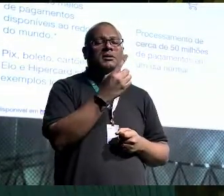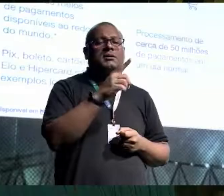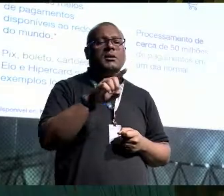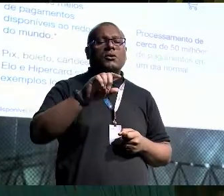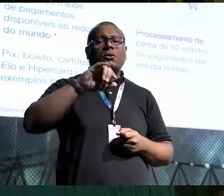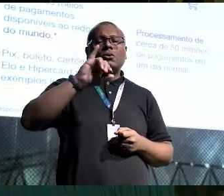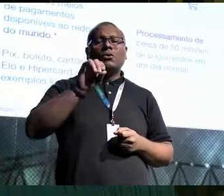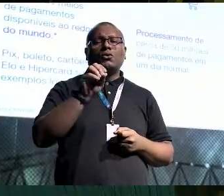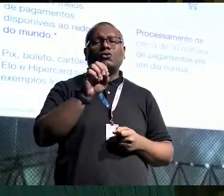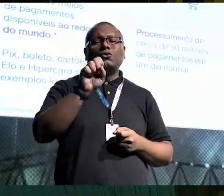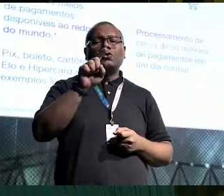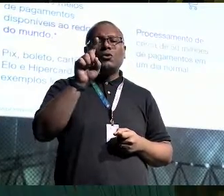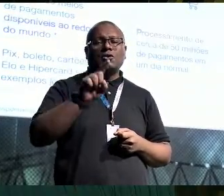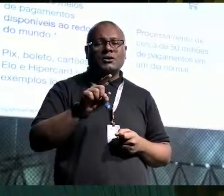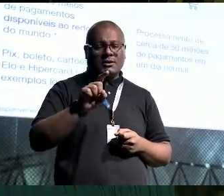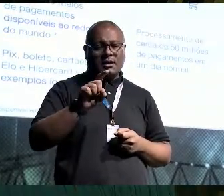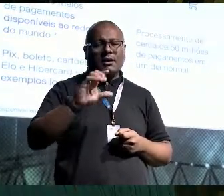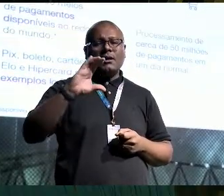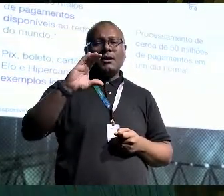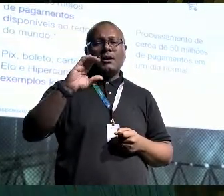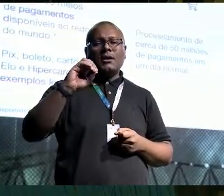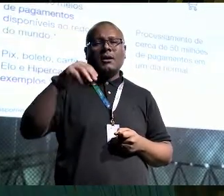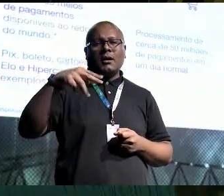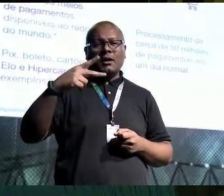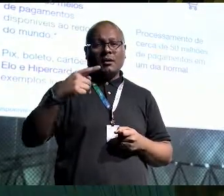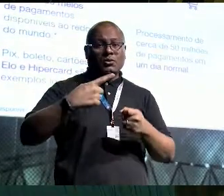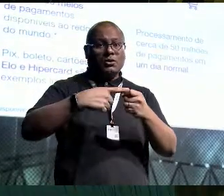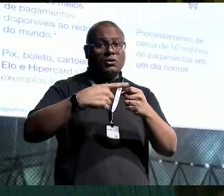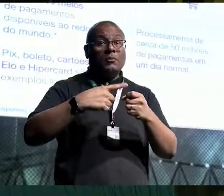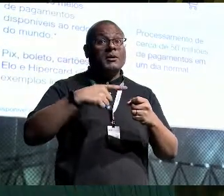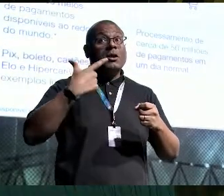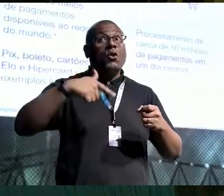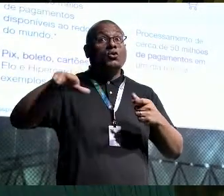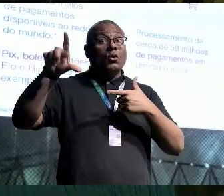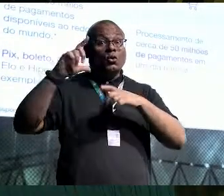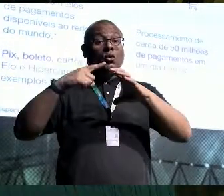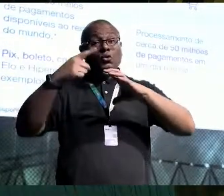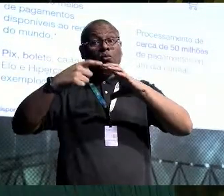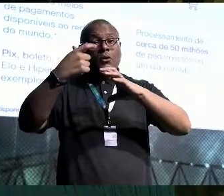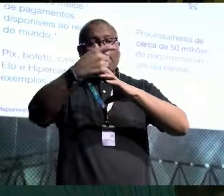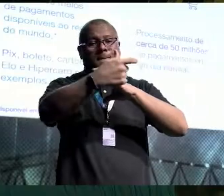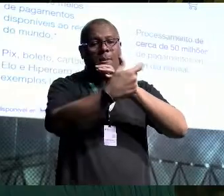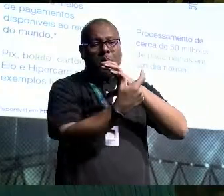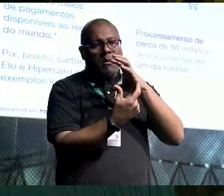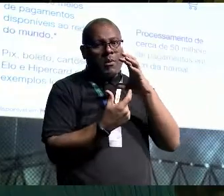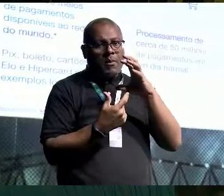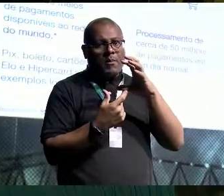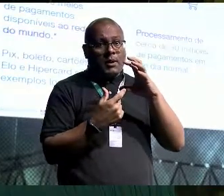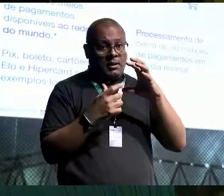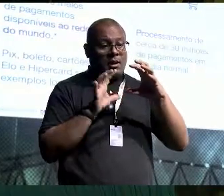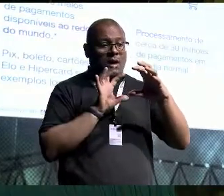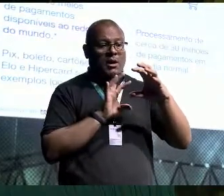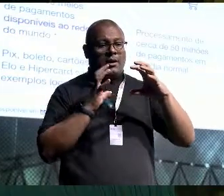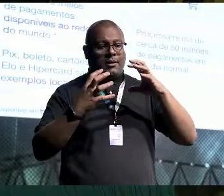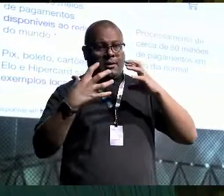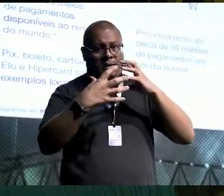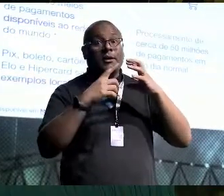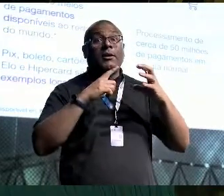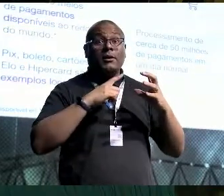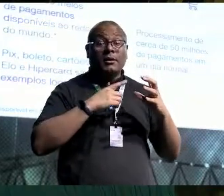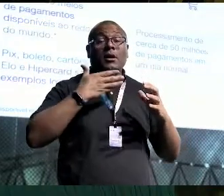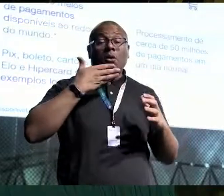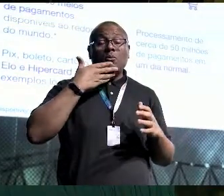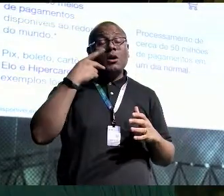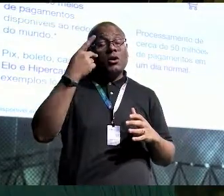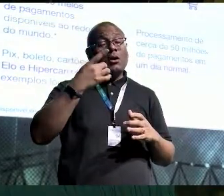tudo isso também, a gente tem mais de 10 data centers ao redor do mundo, em diferentes regiões e continentes, que vão